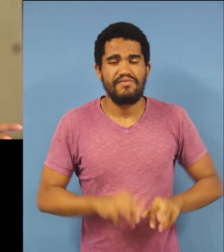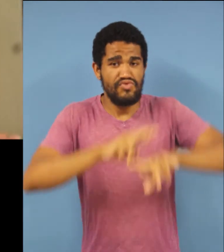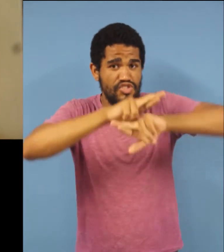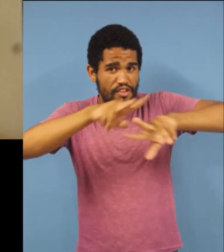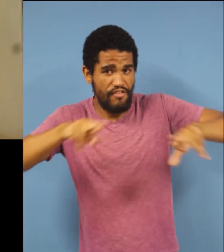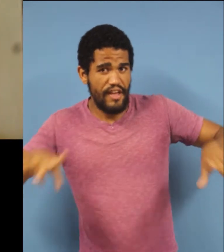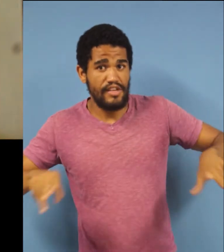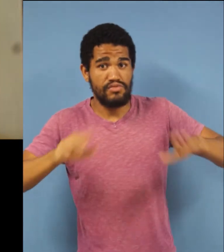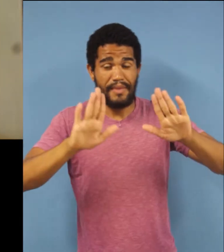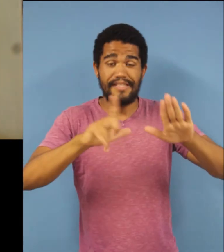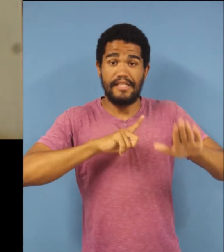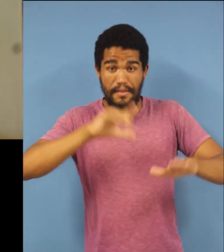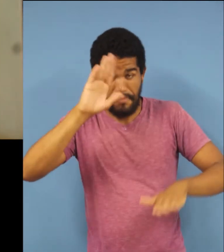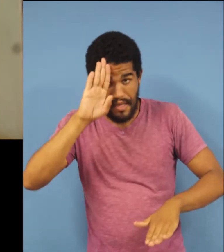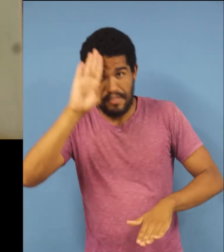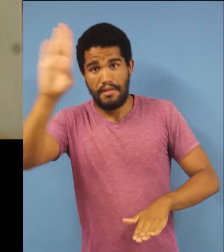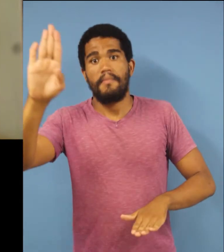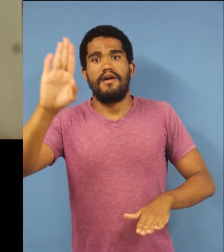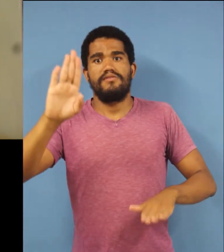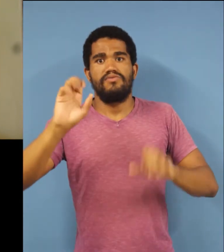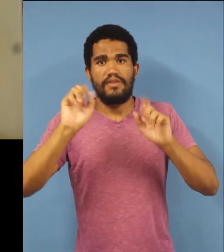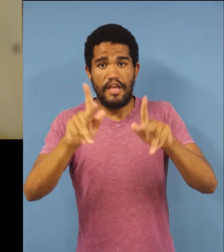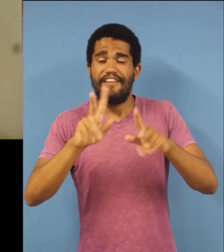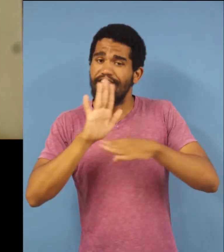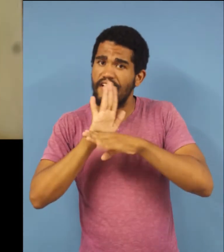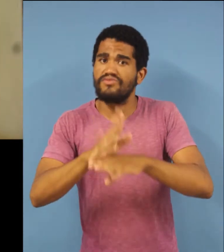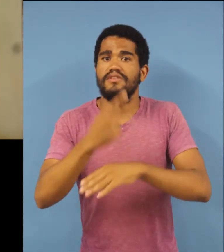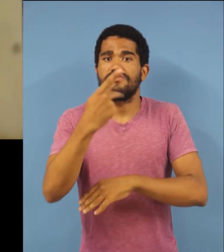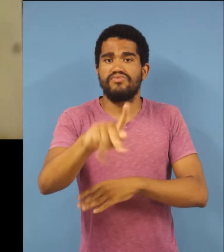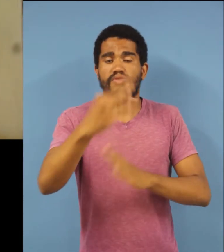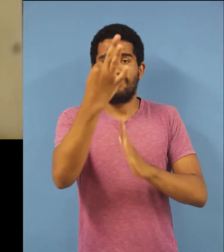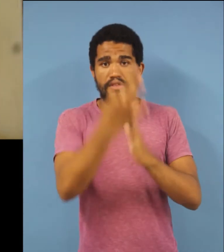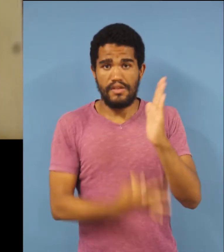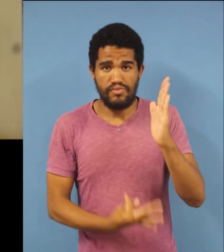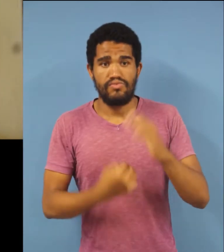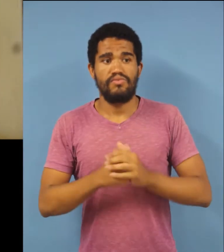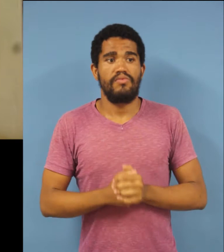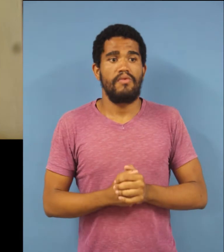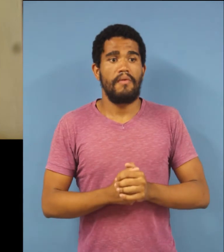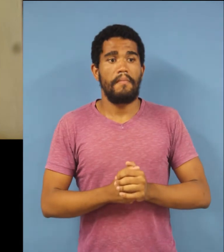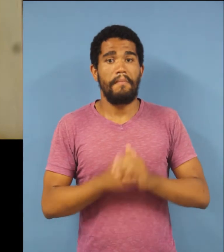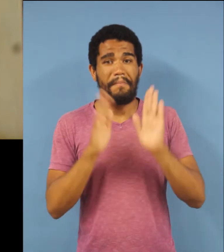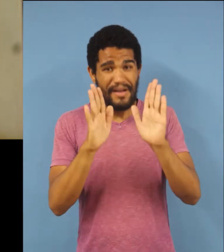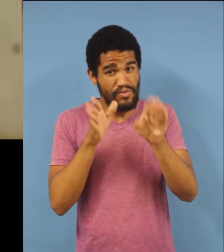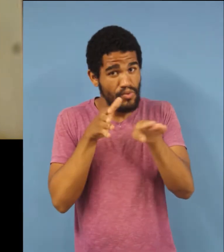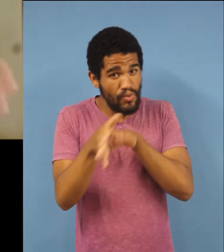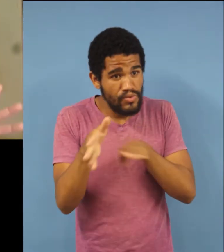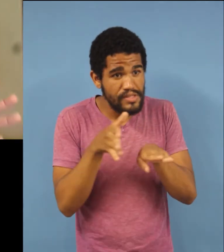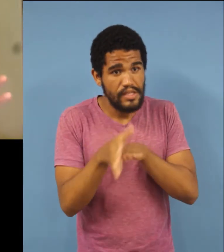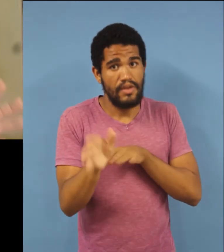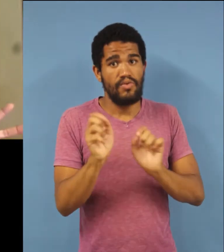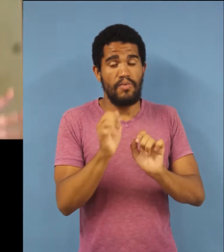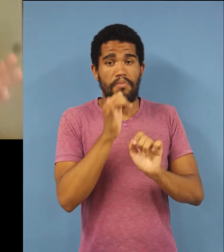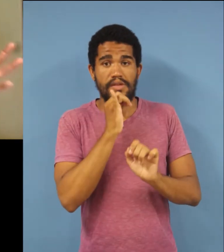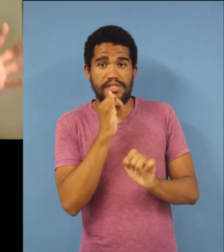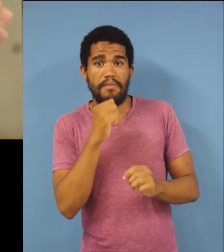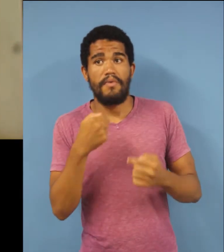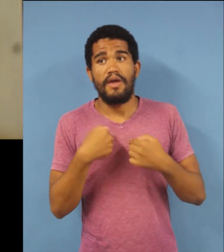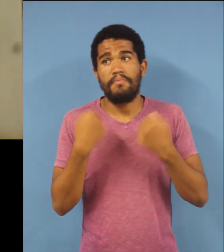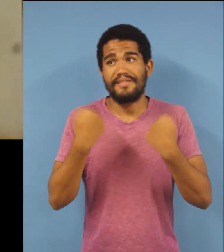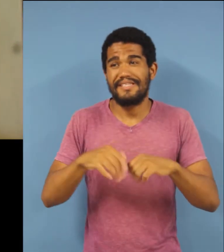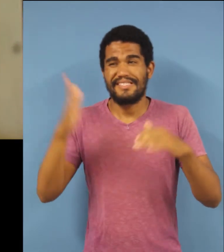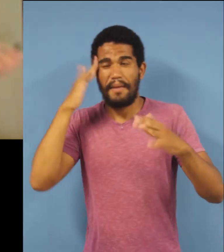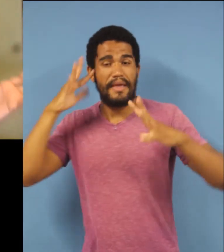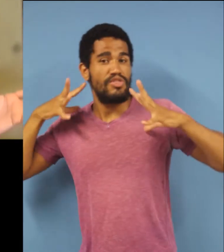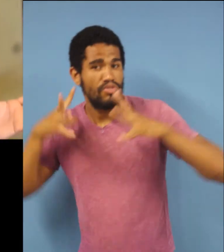mais utilizados, e vocês vão perceber que vai ajudar muito no texto de vocês. Mas um conselho que eu dou também é, não surtem por causa disso. Porque eu